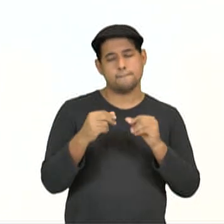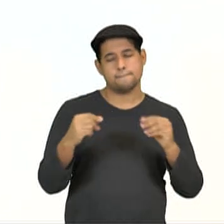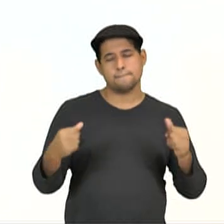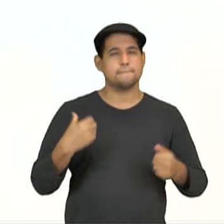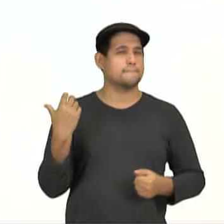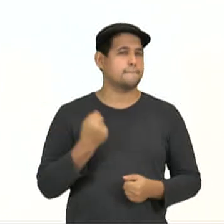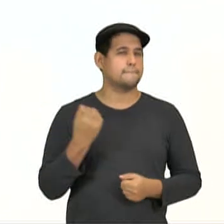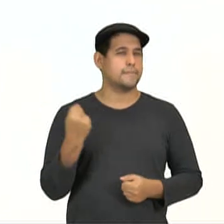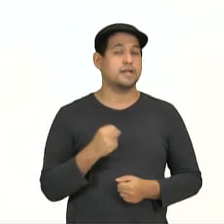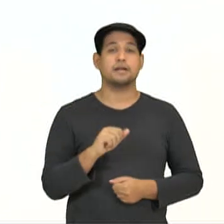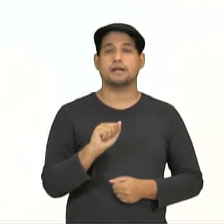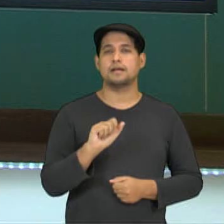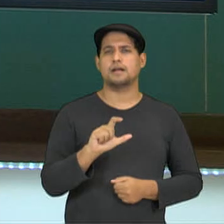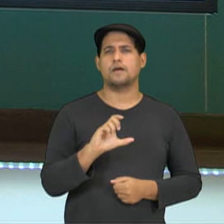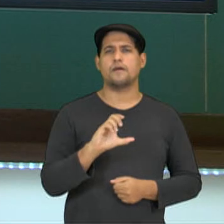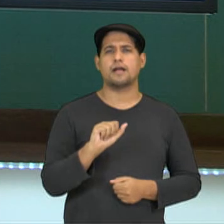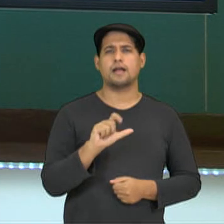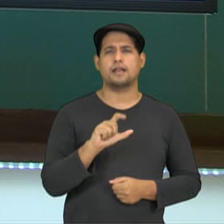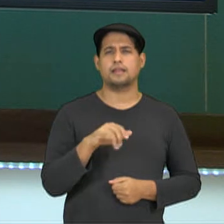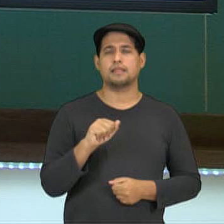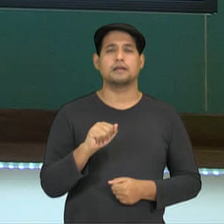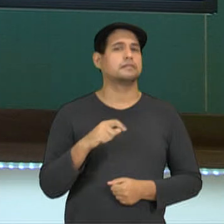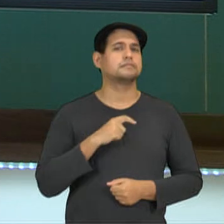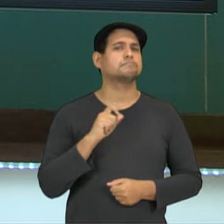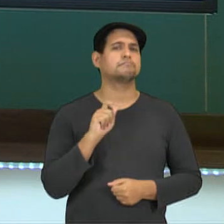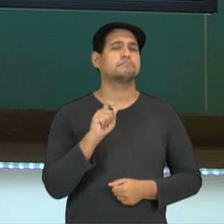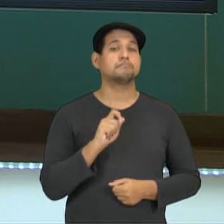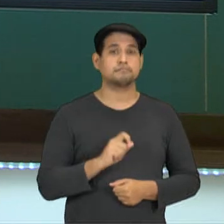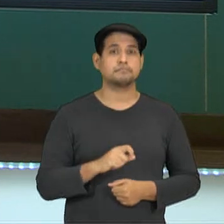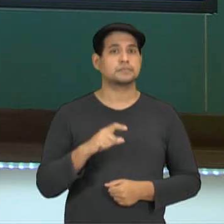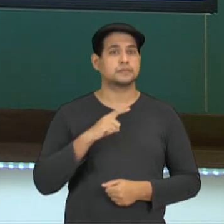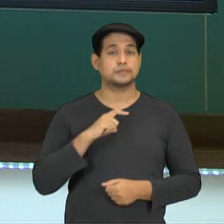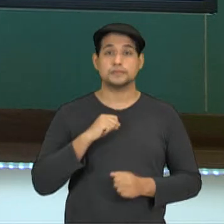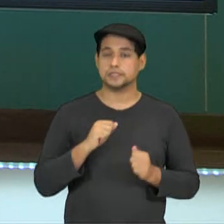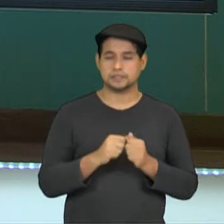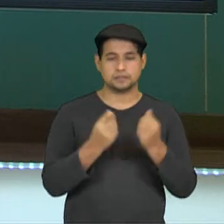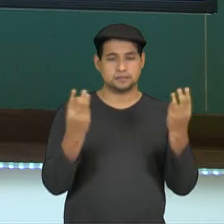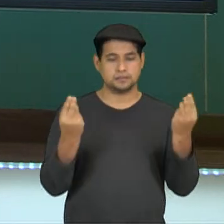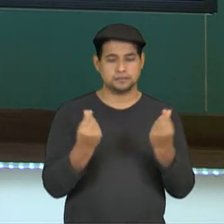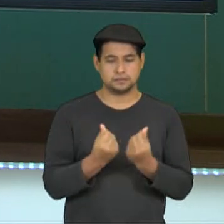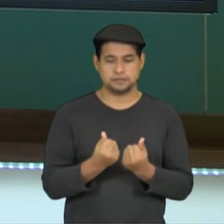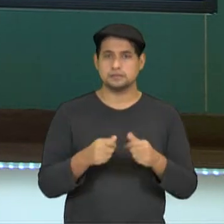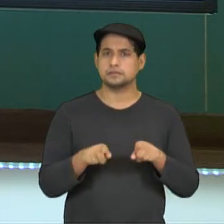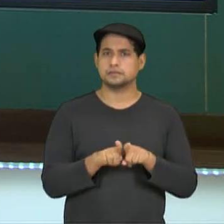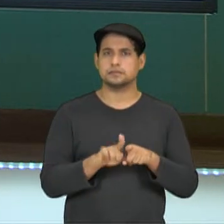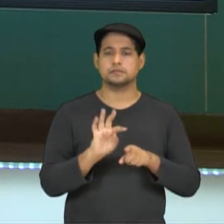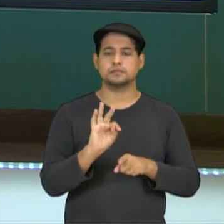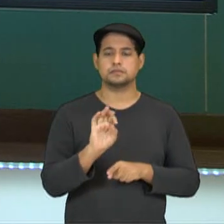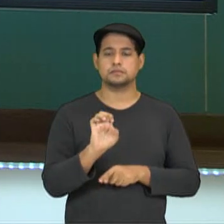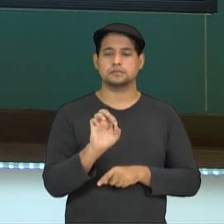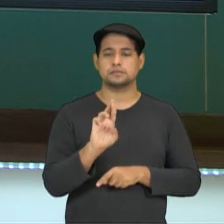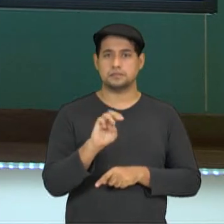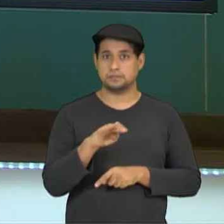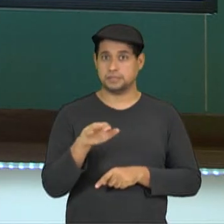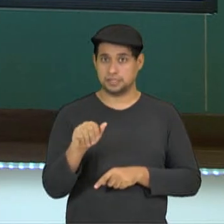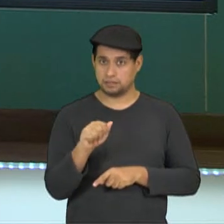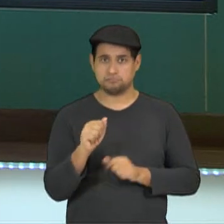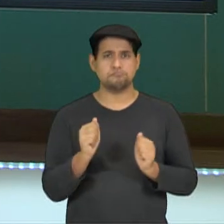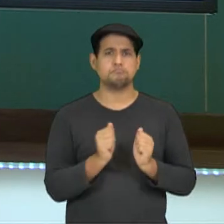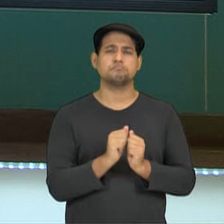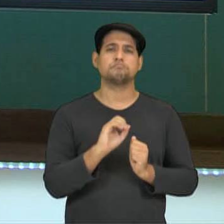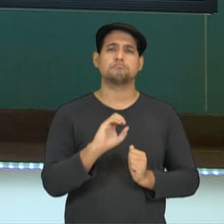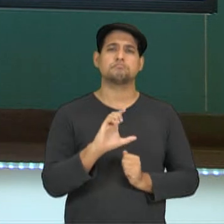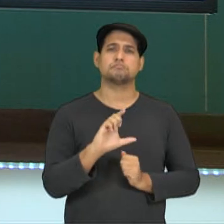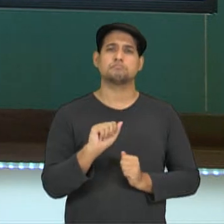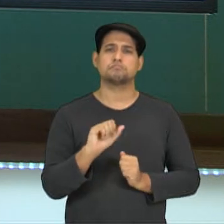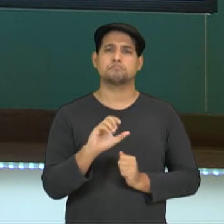e alcalina, tá? Ela é obtida, então, através da decomposição térmica do calcário e